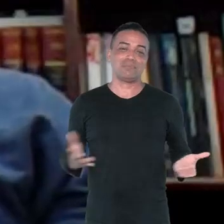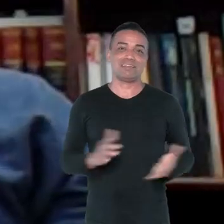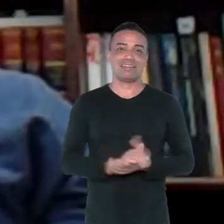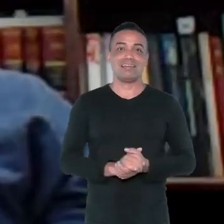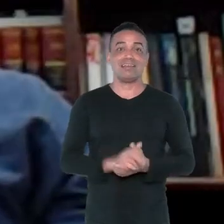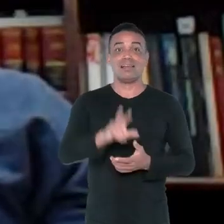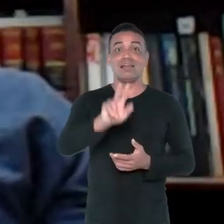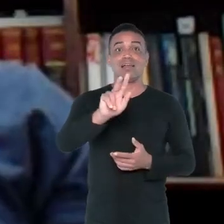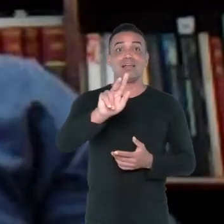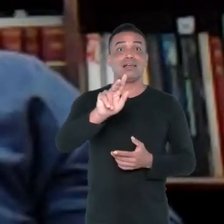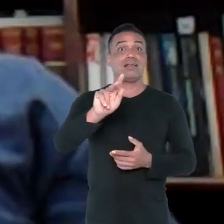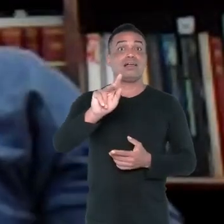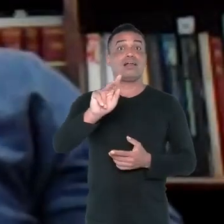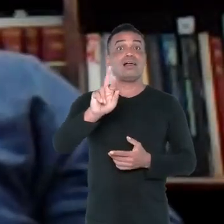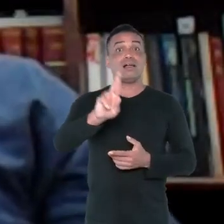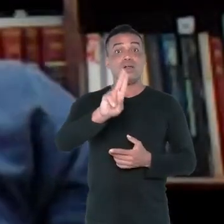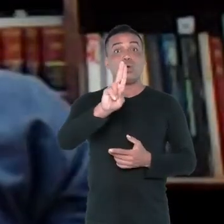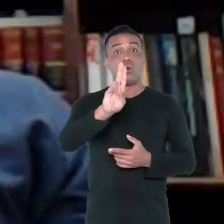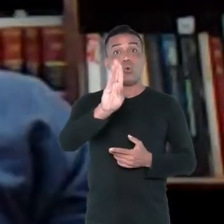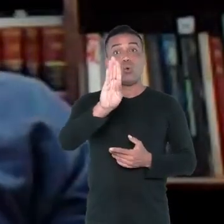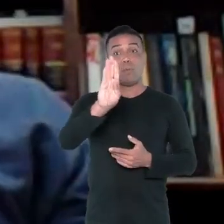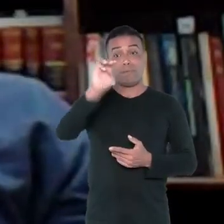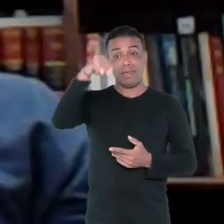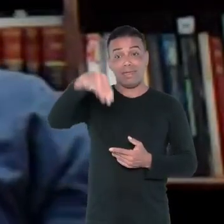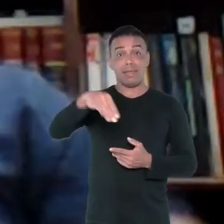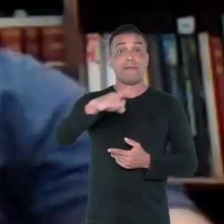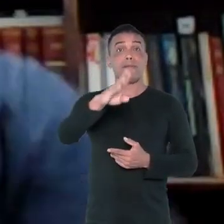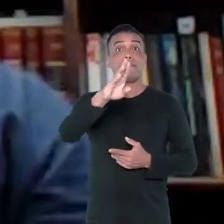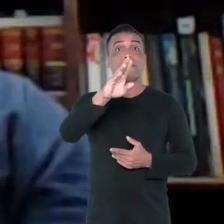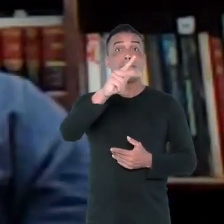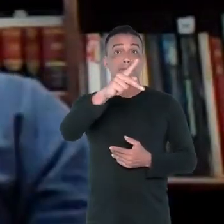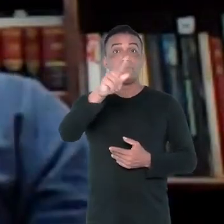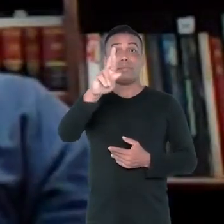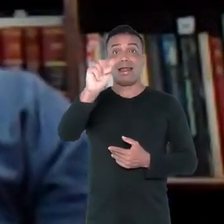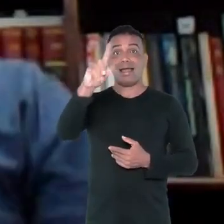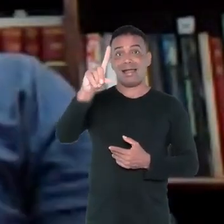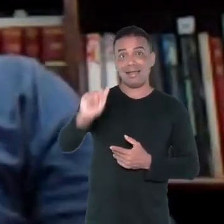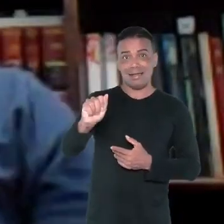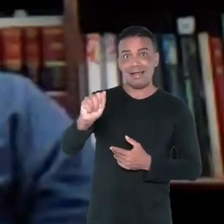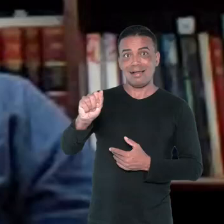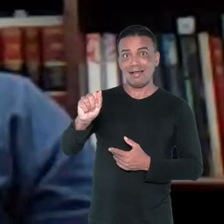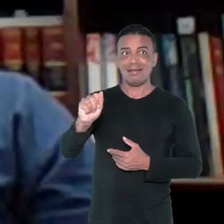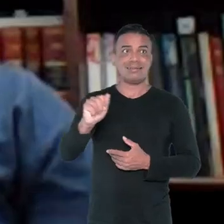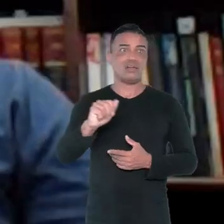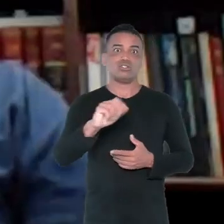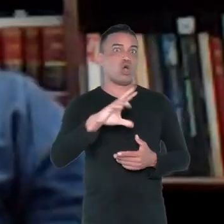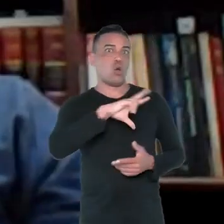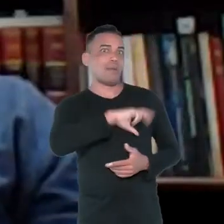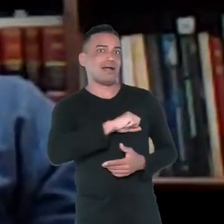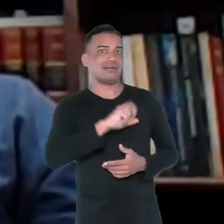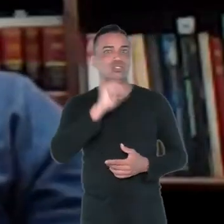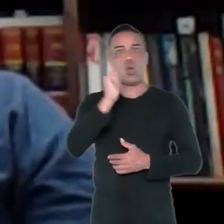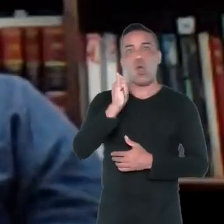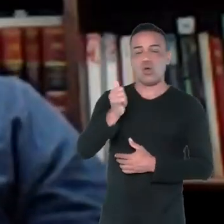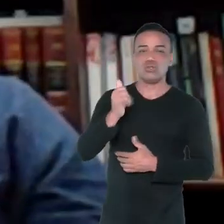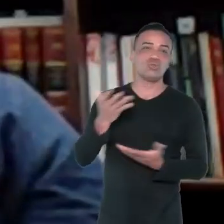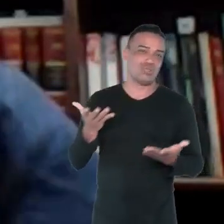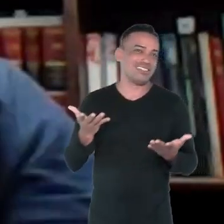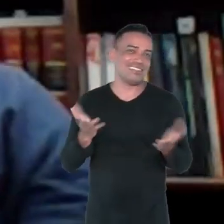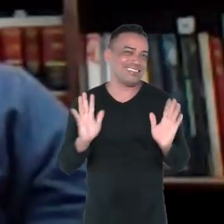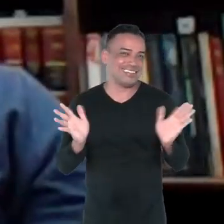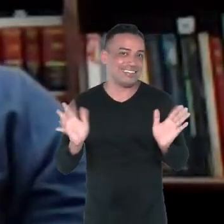O Rubem Braga, né? Para não ficar só nos romancistas, nos contistas, o grande cronista Rubem